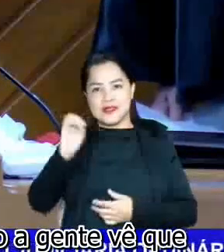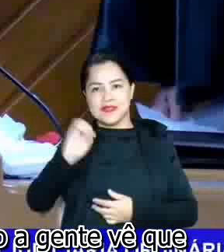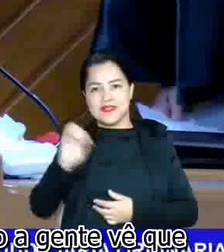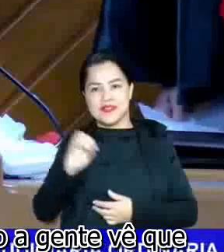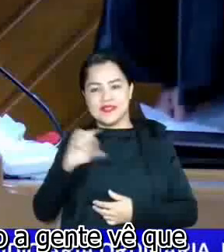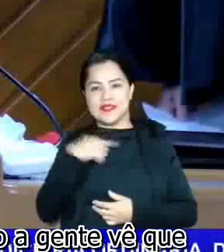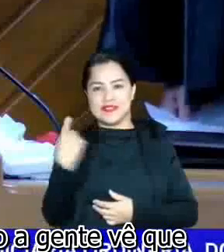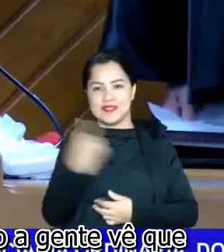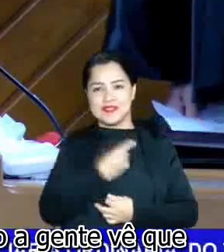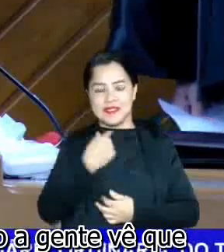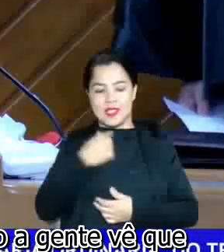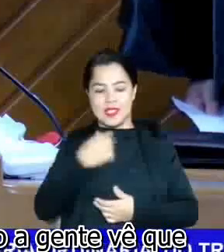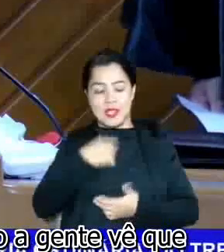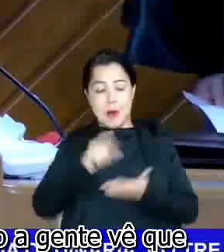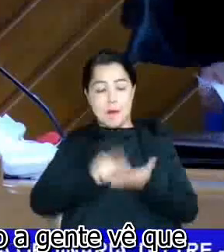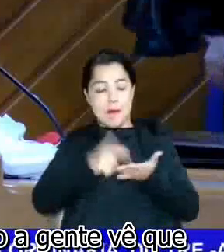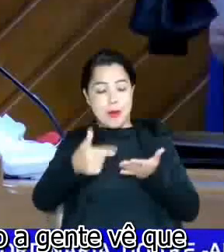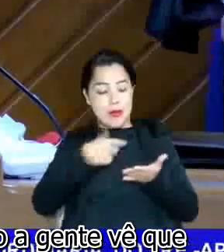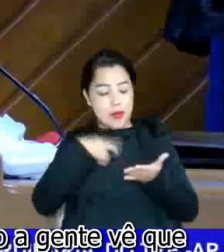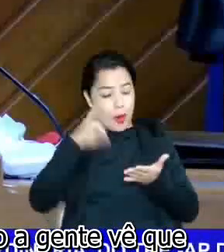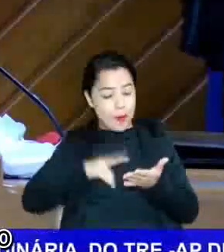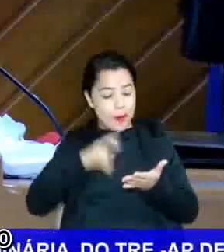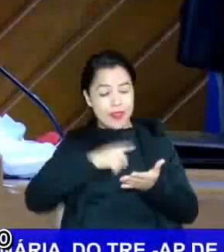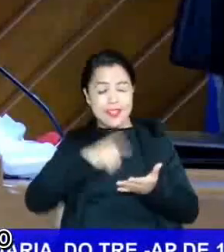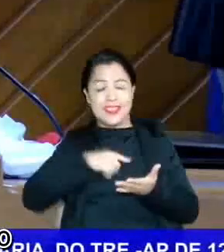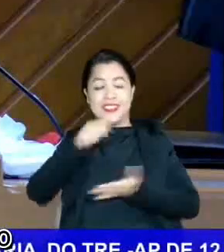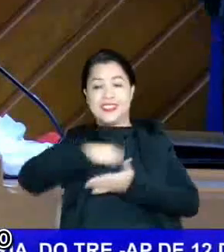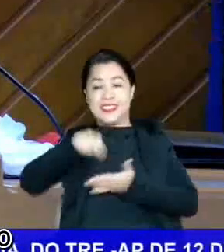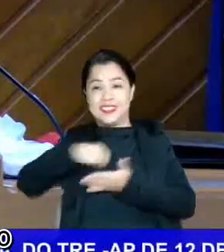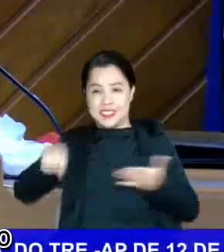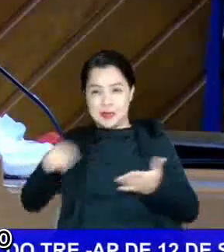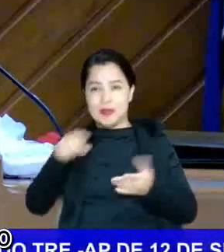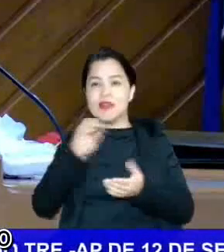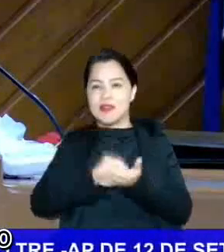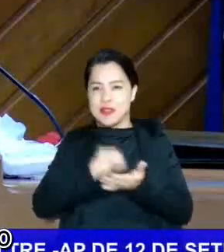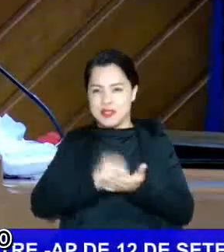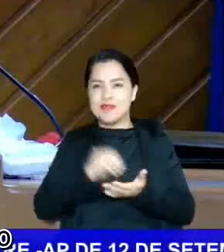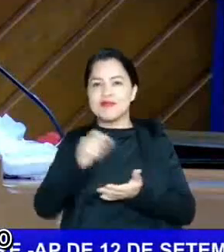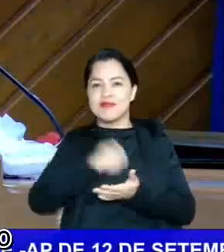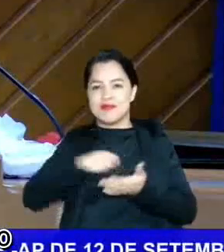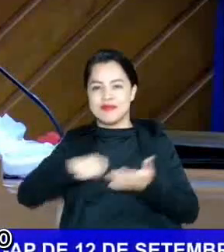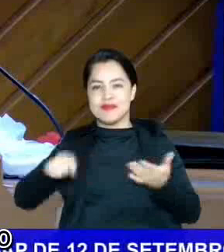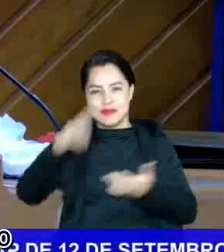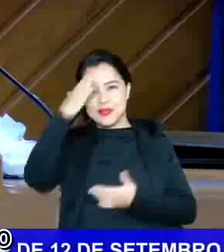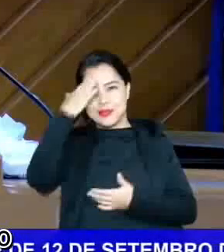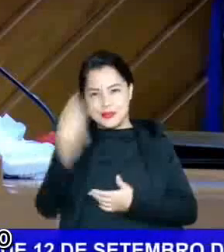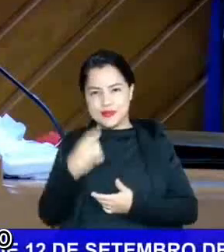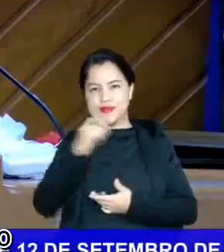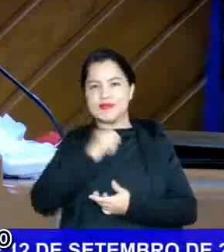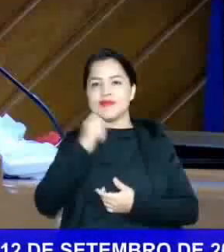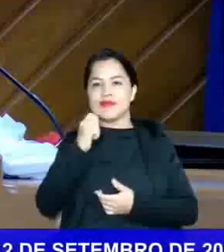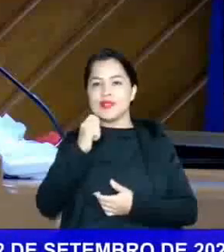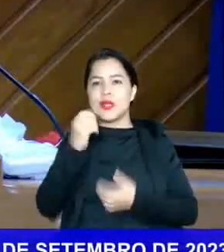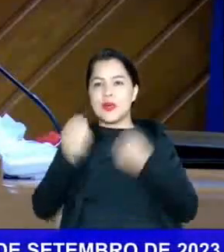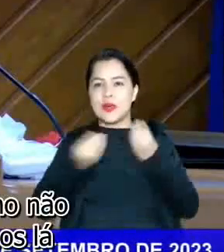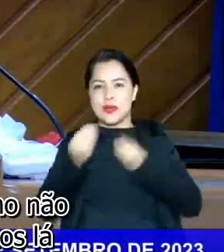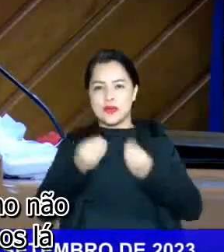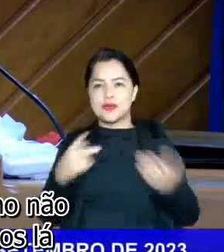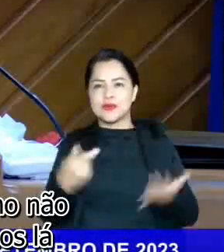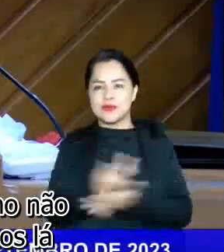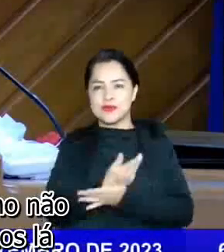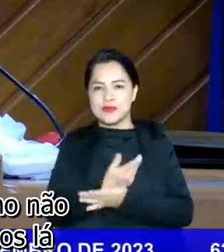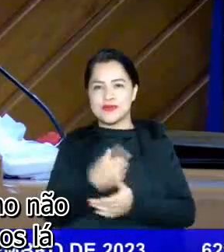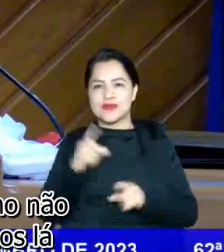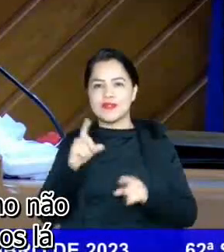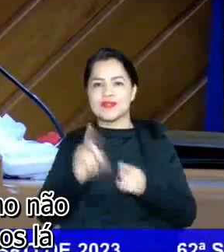vez que a gente abre aquelas folhas da dissertação, a gente vê que falta muita coisa ainda, é uma loucura. Quem já fez sabe como é que funciona isso. Carmo já